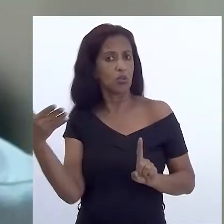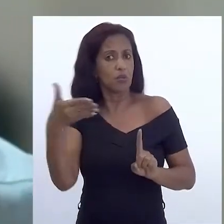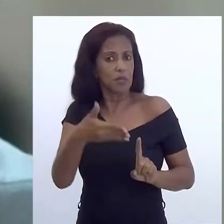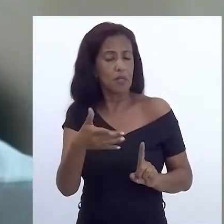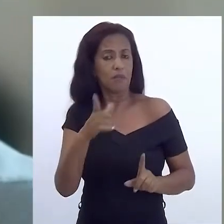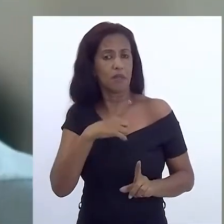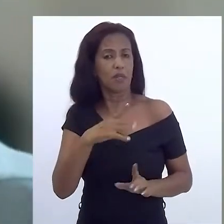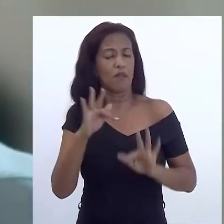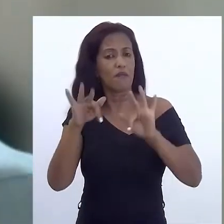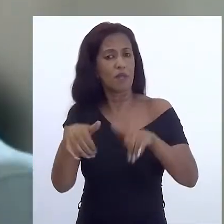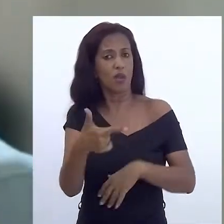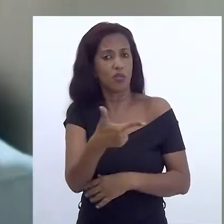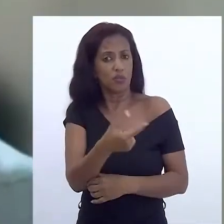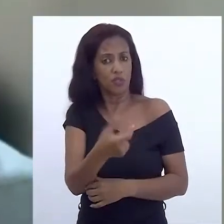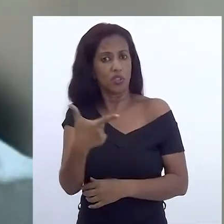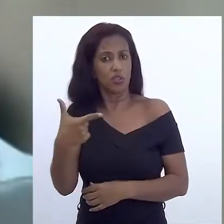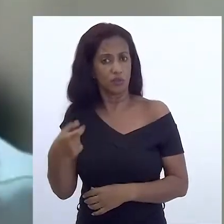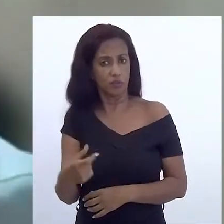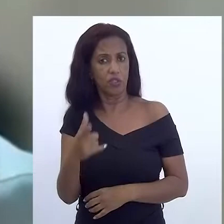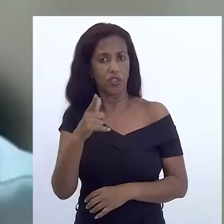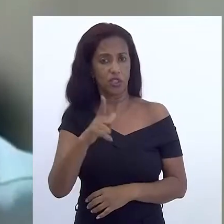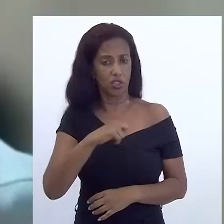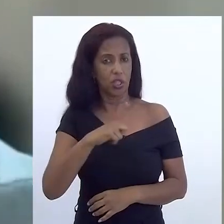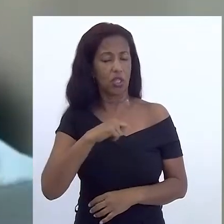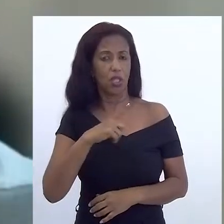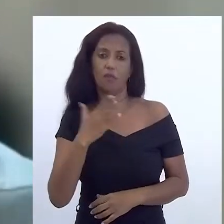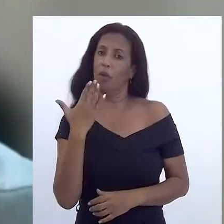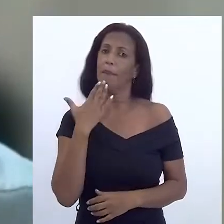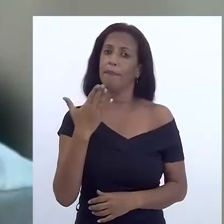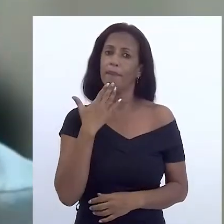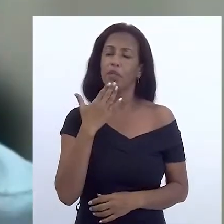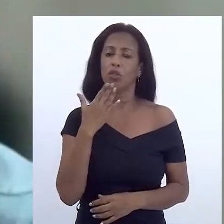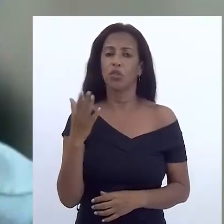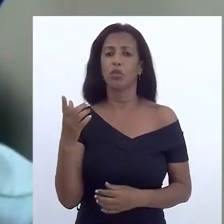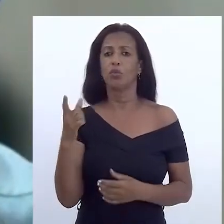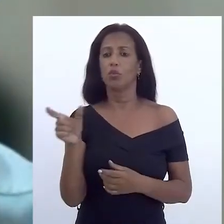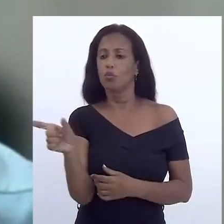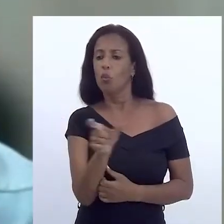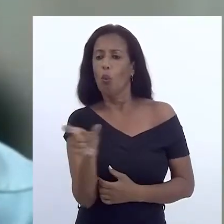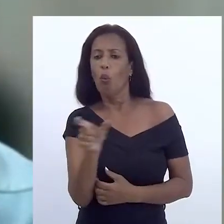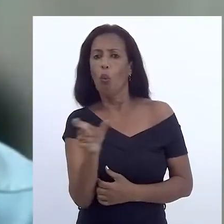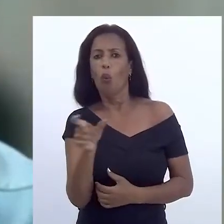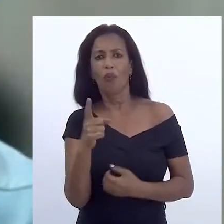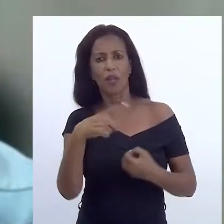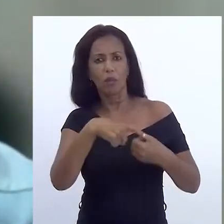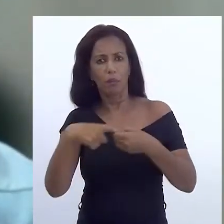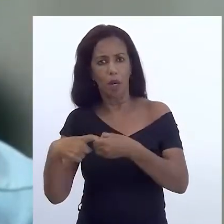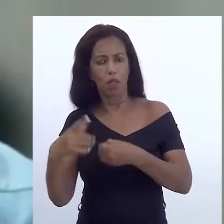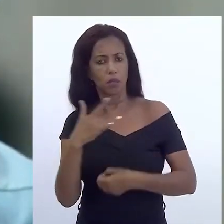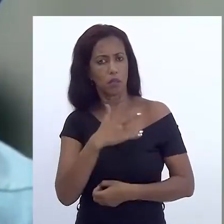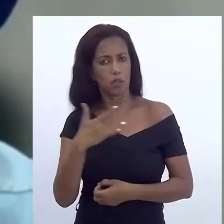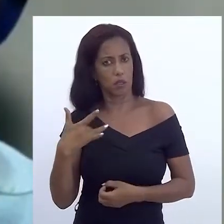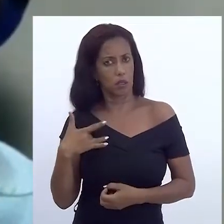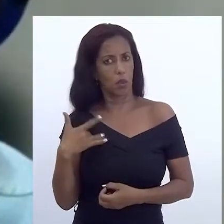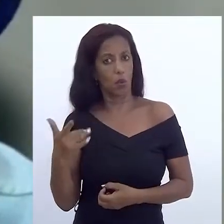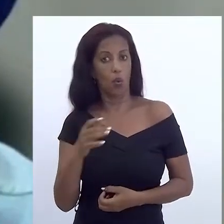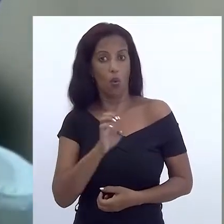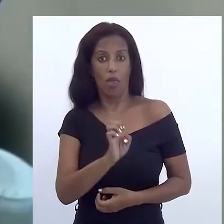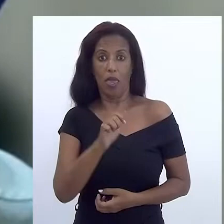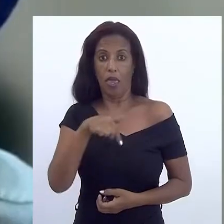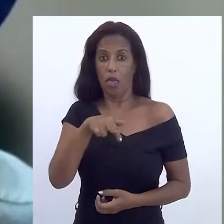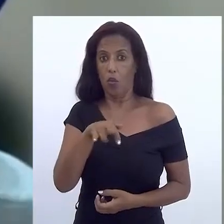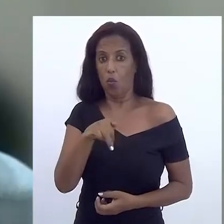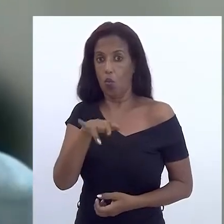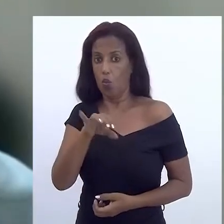de 2020, que até, havendo solicitação dos planos de saúde, não pode ser recusado essas terapias com equinos.